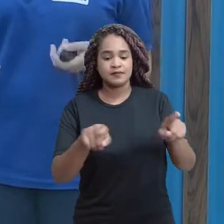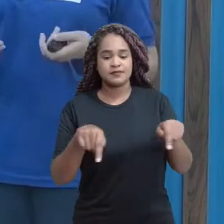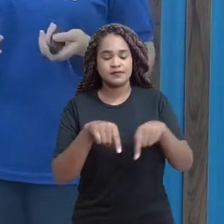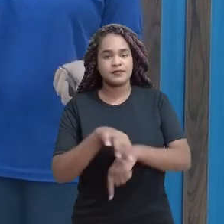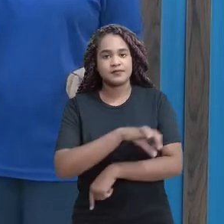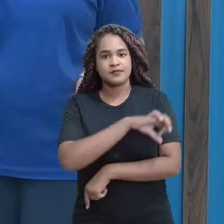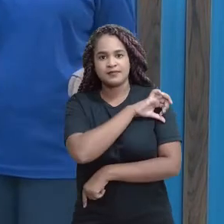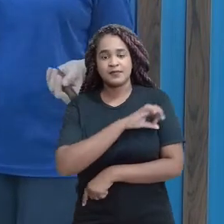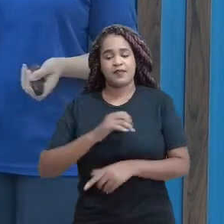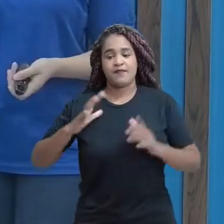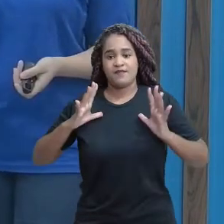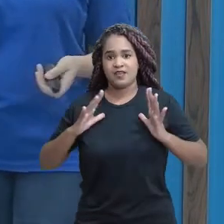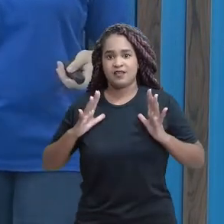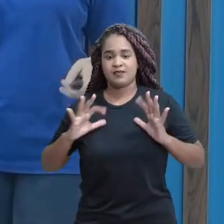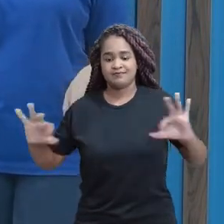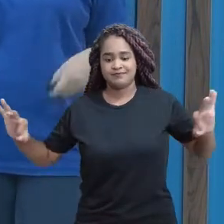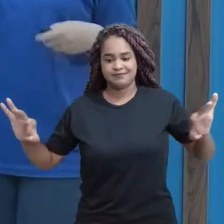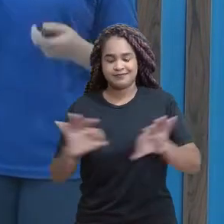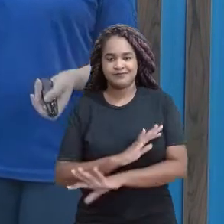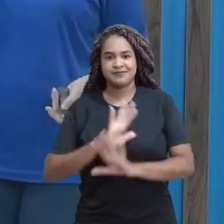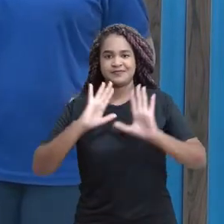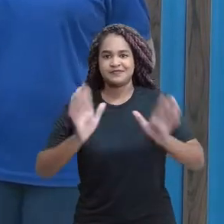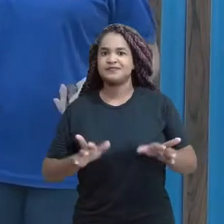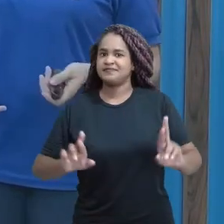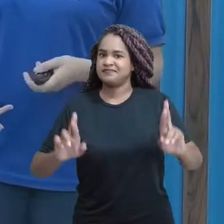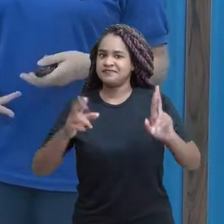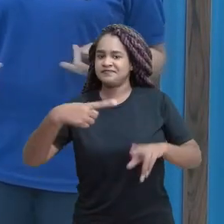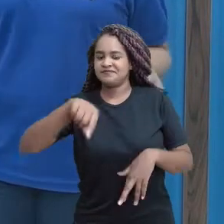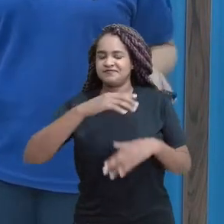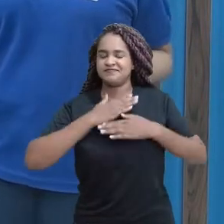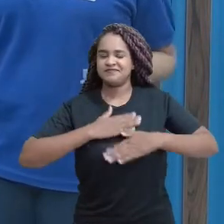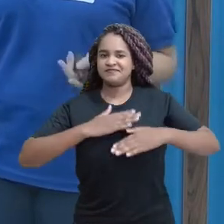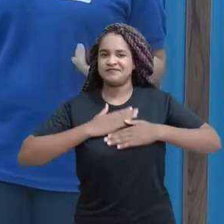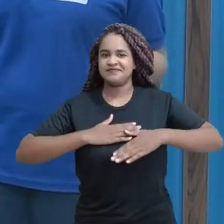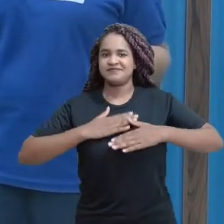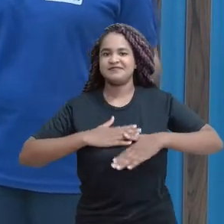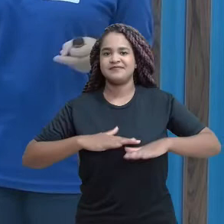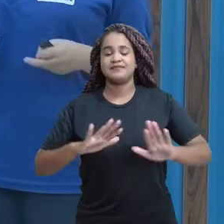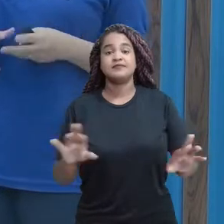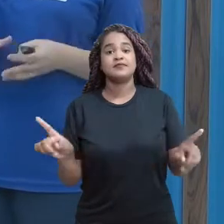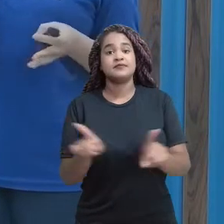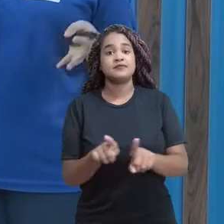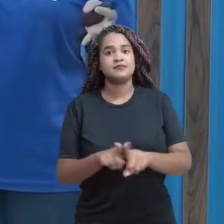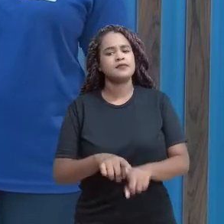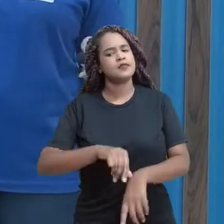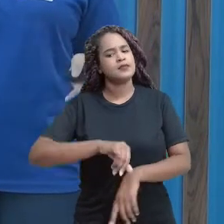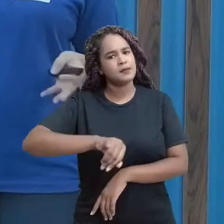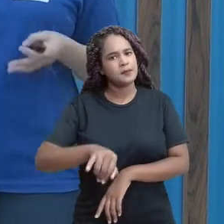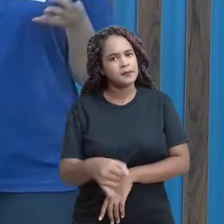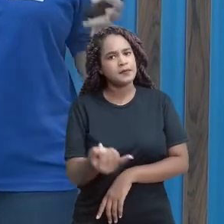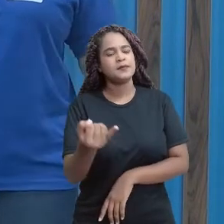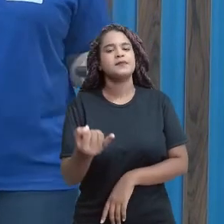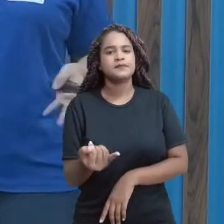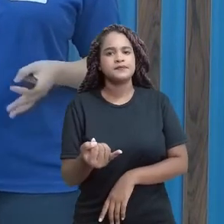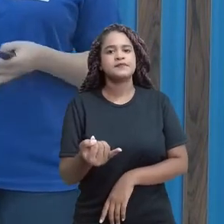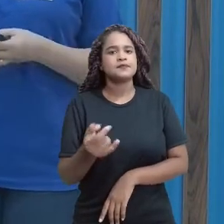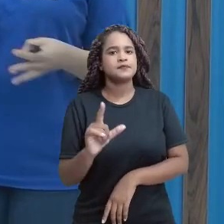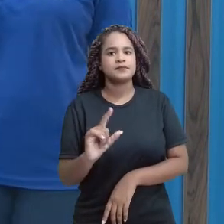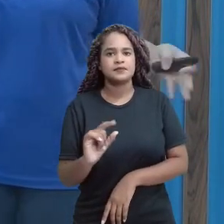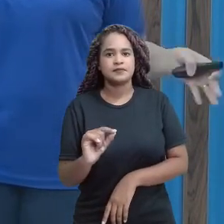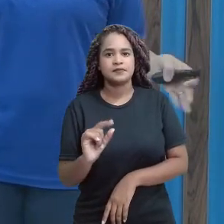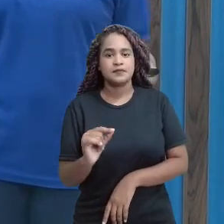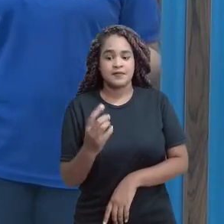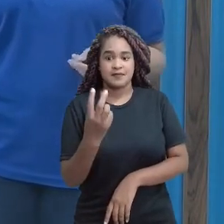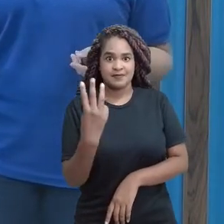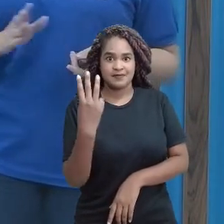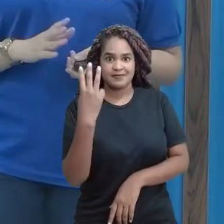Voltando aí do feriado, espero que vocês tenham descansado, espero também que vocês tenham aí aproveitado esse primeiro momento, né? De